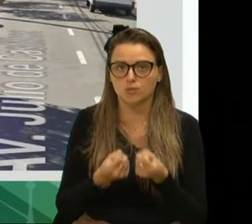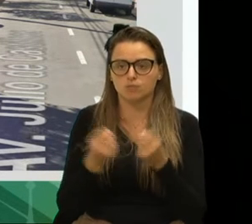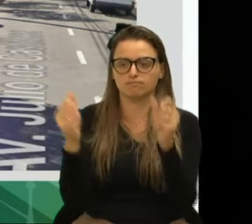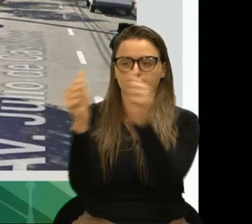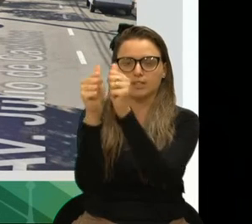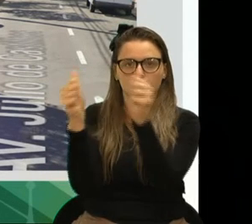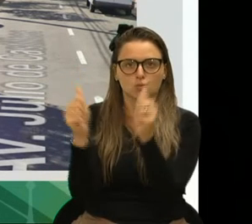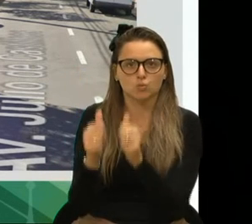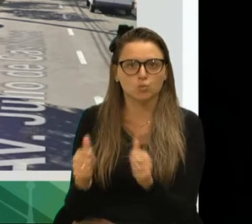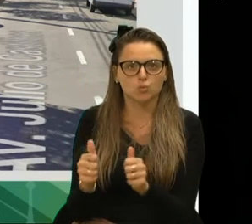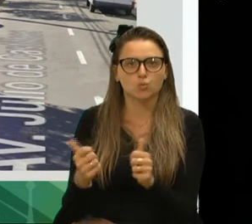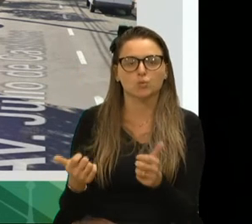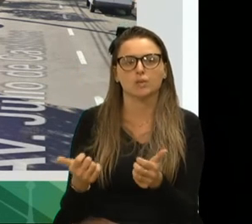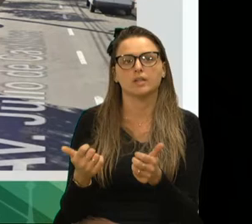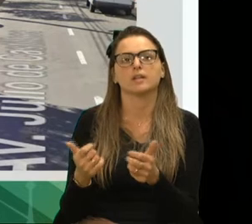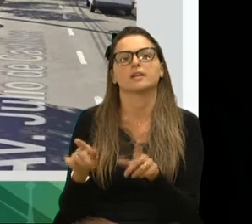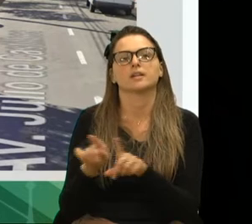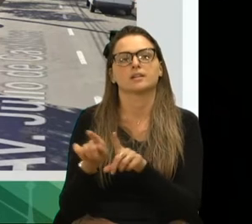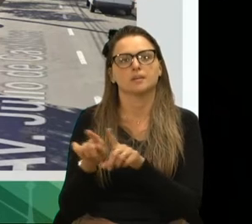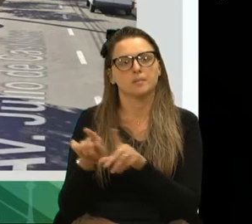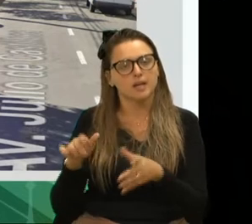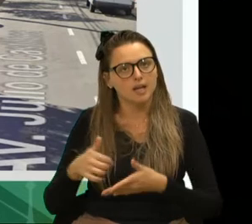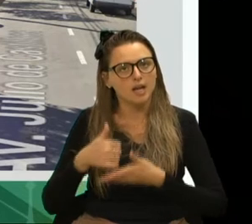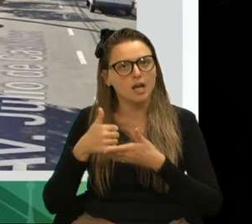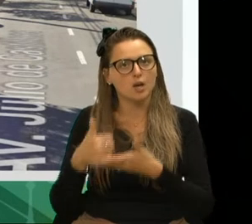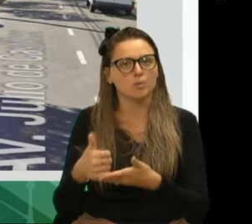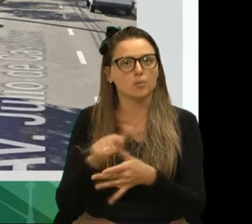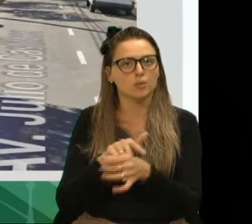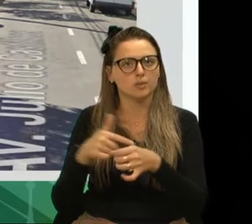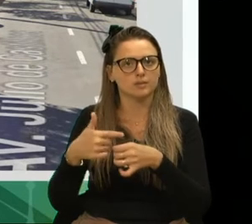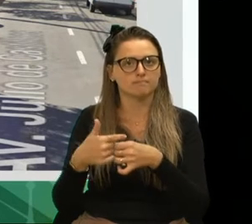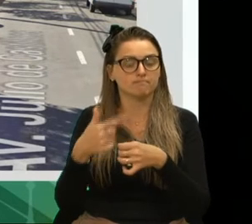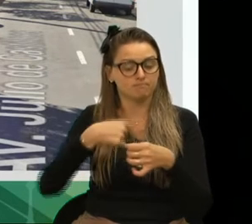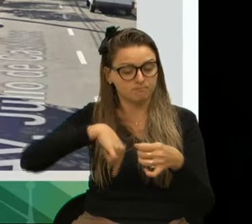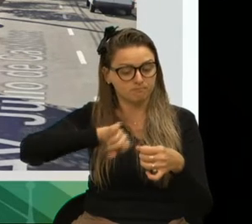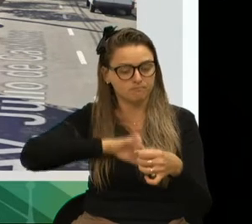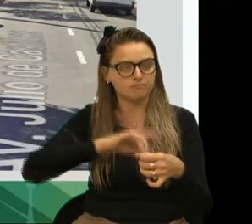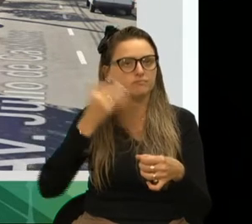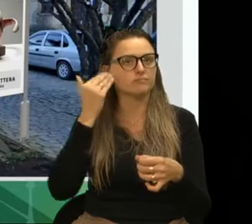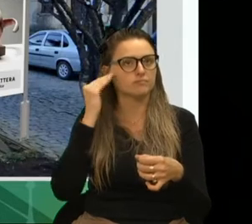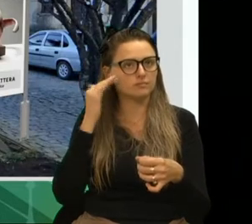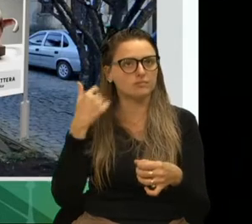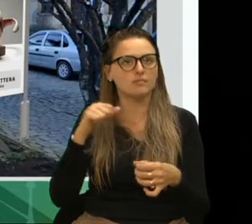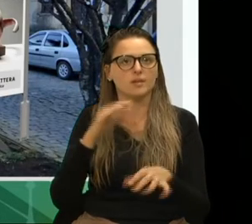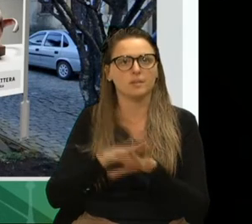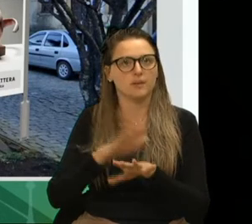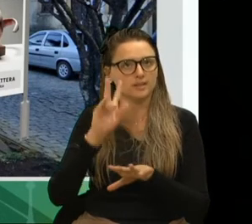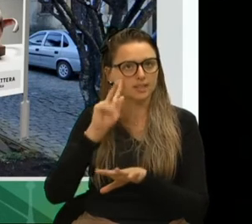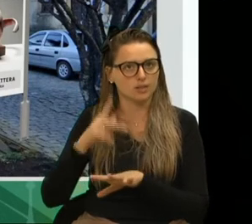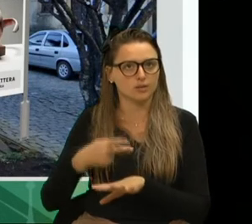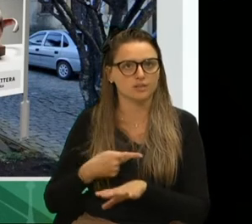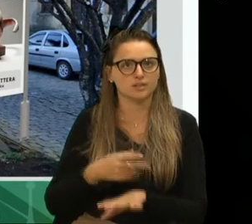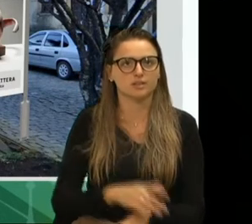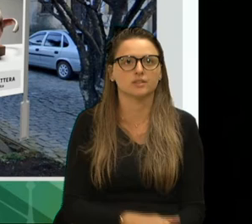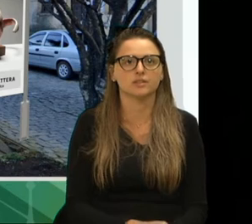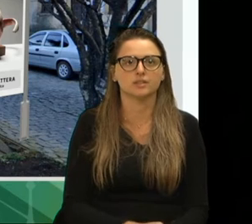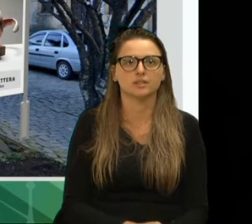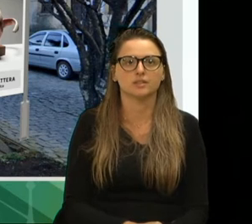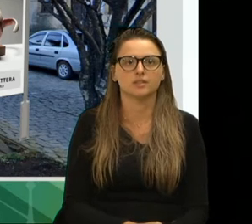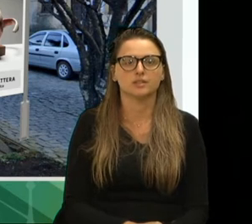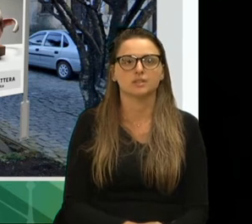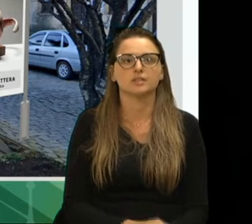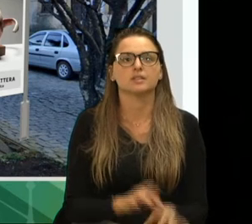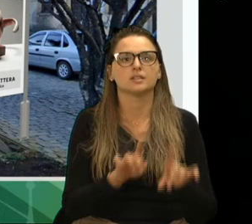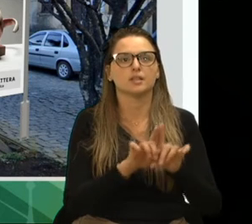escultura, enfim, deu uma contribuição importante. Entendemos que precisa ser mais conhecido também. No